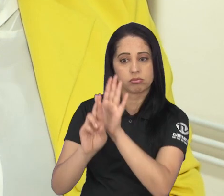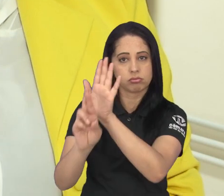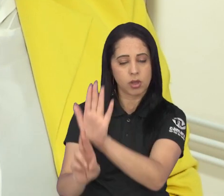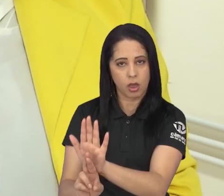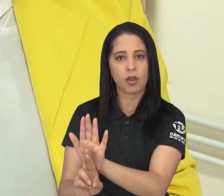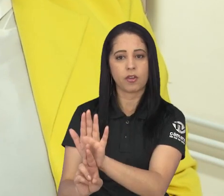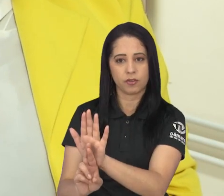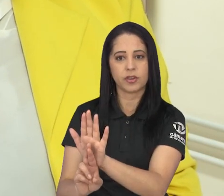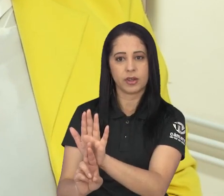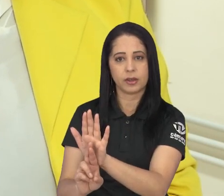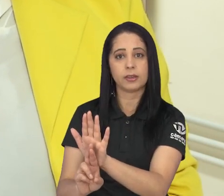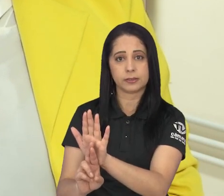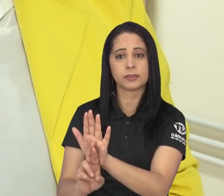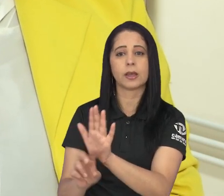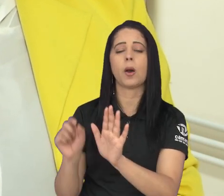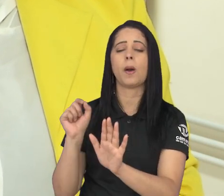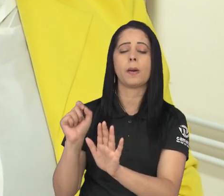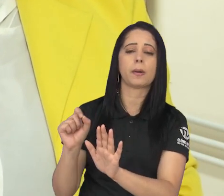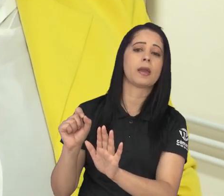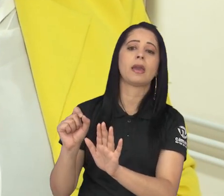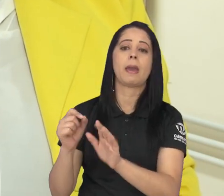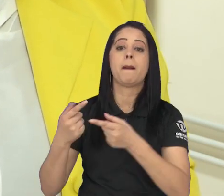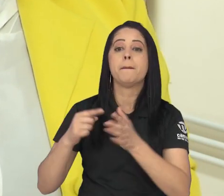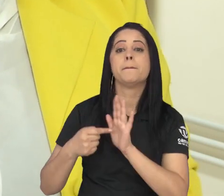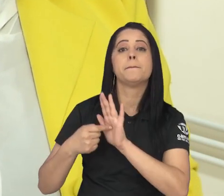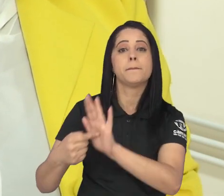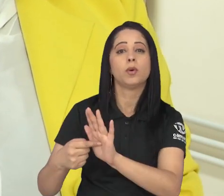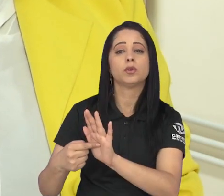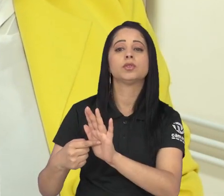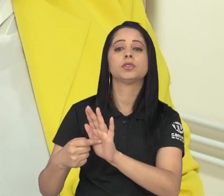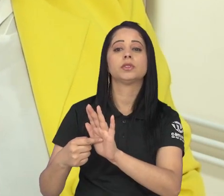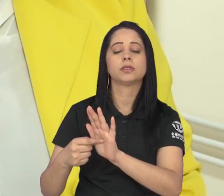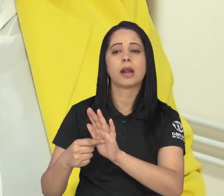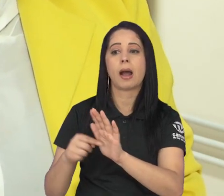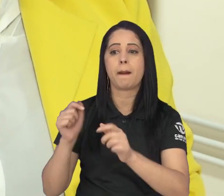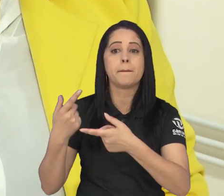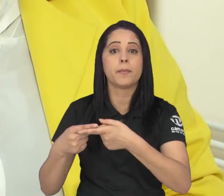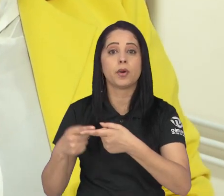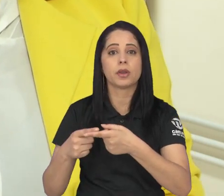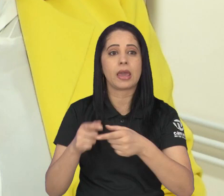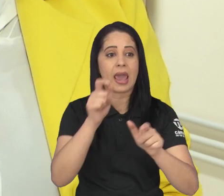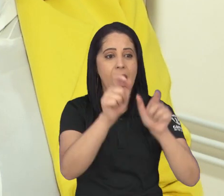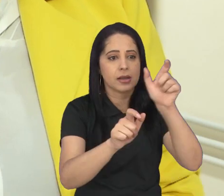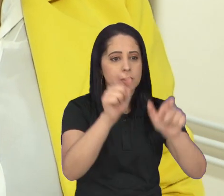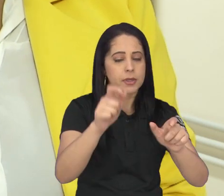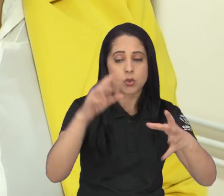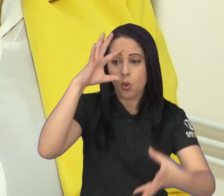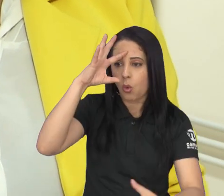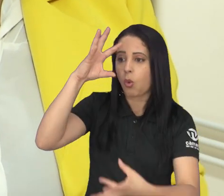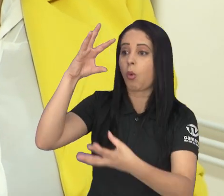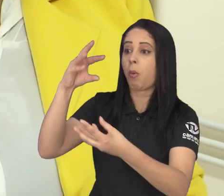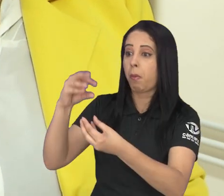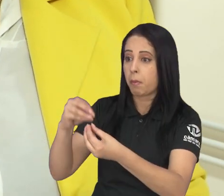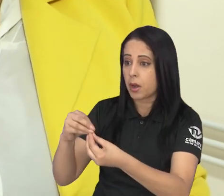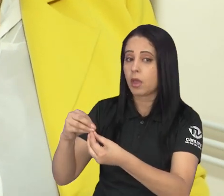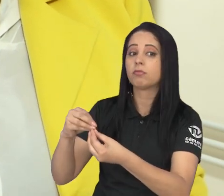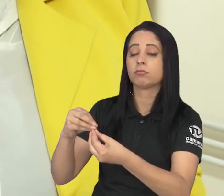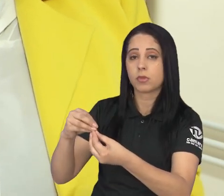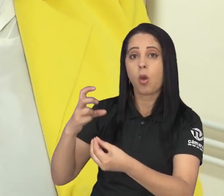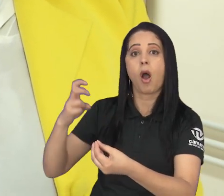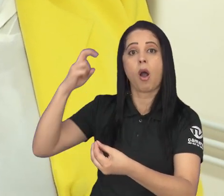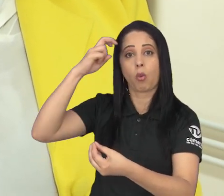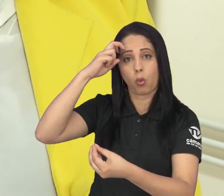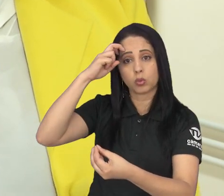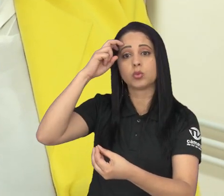referência trouxe essa possibilidade de ampliação mesmo da preocupação e do entendimento